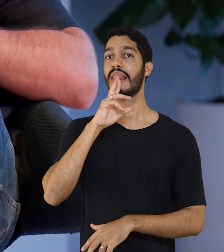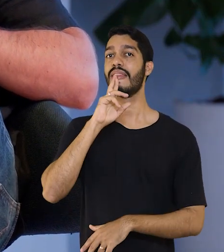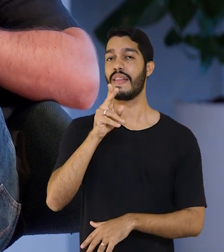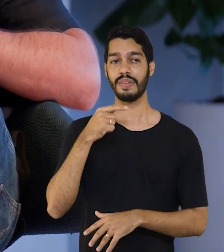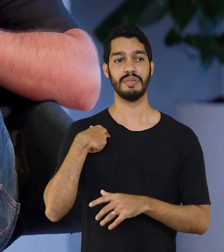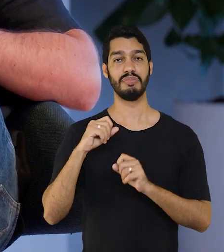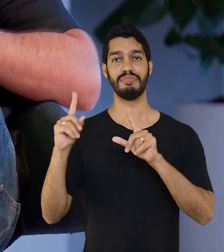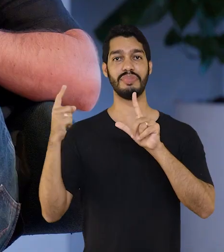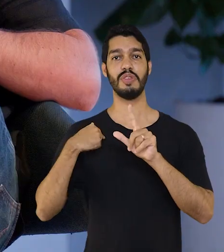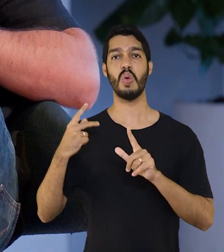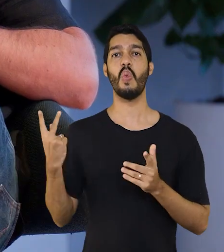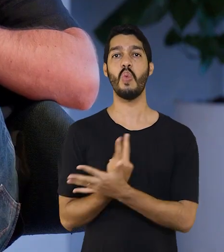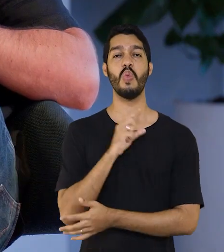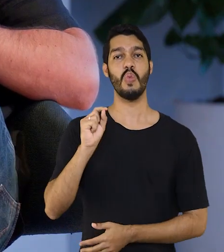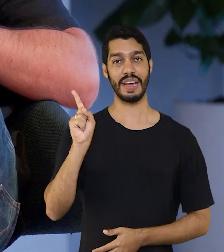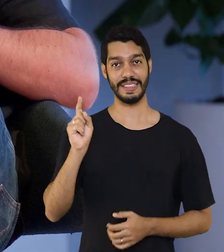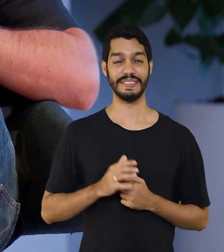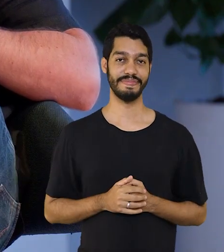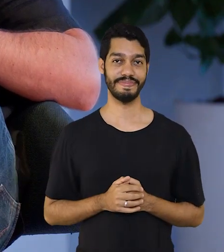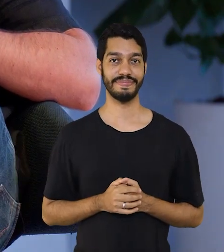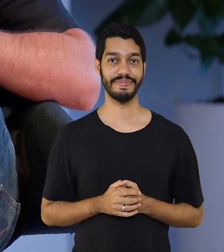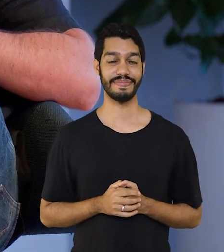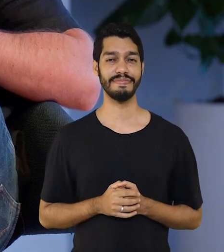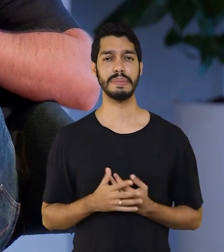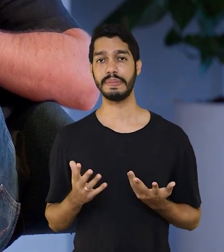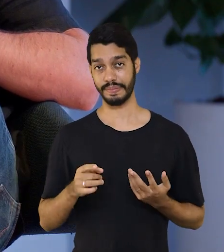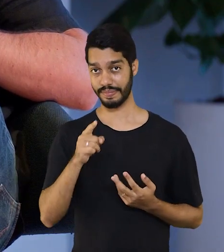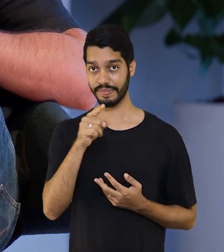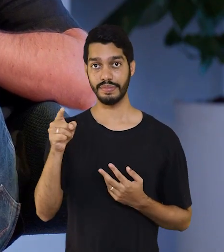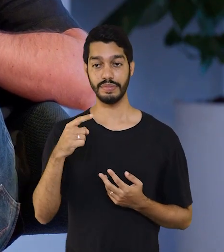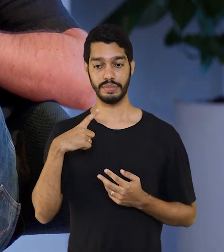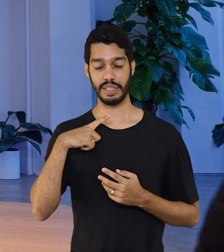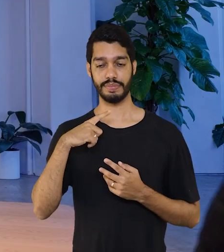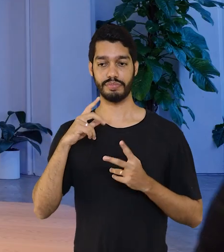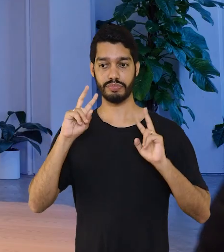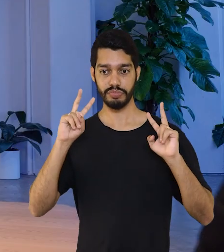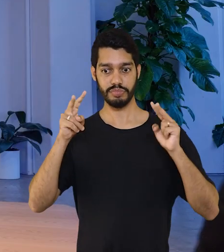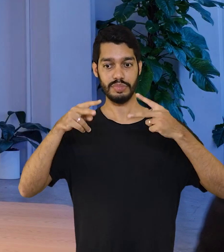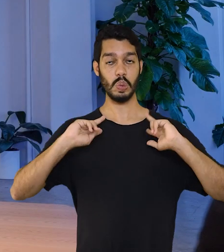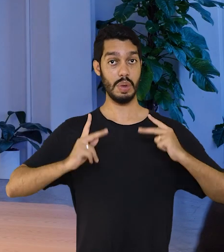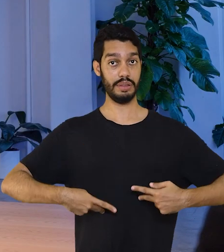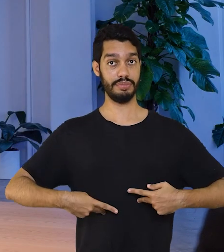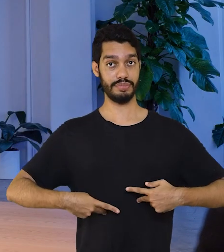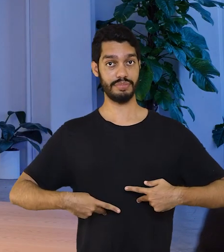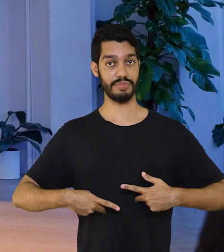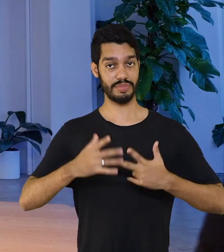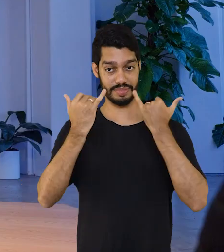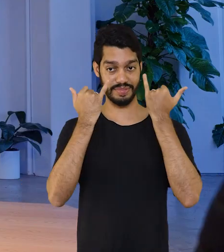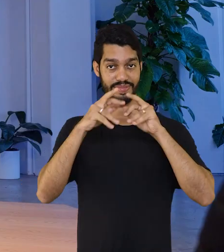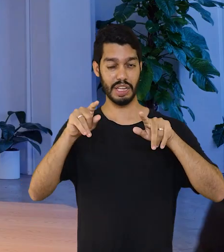de CIF. E aí eu vou responder a sua pergunta explicando com cases, tá?